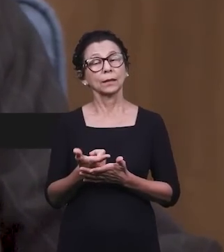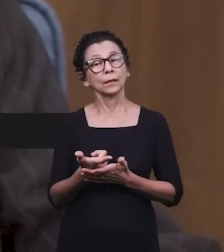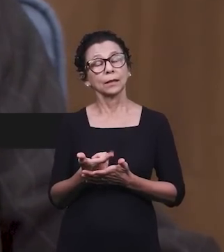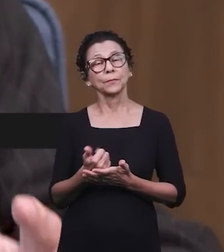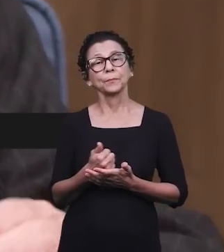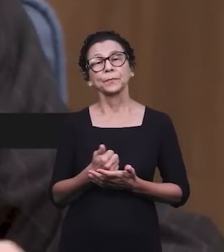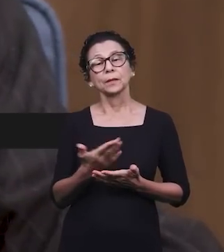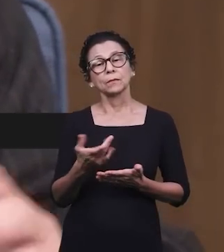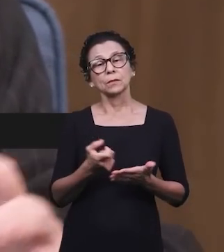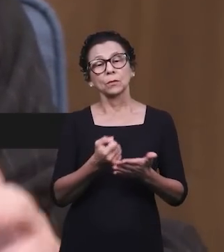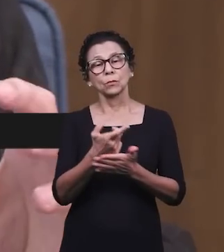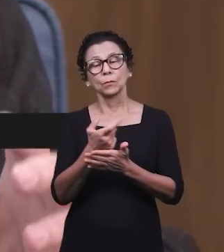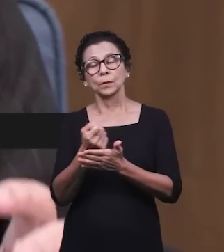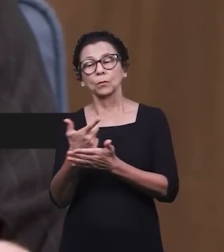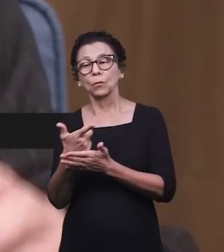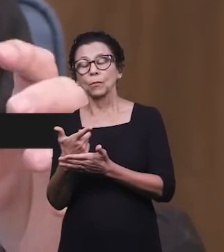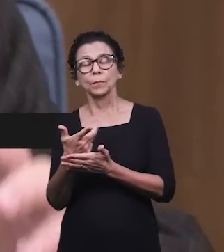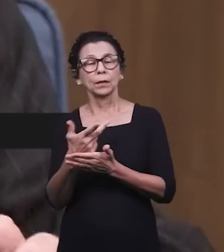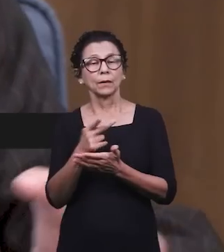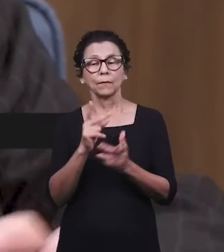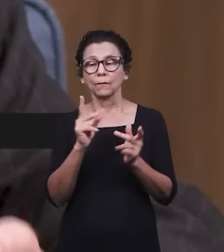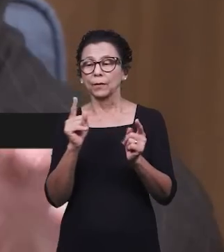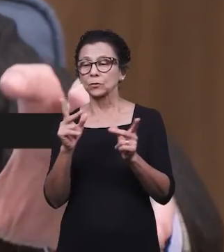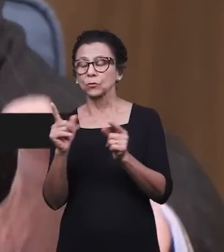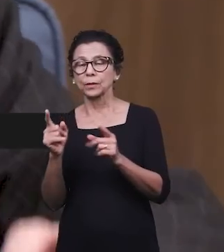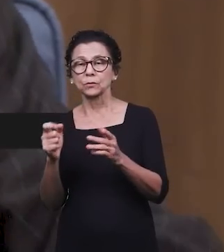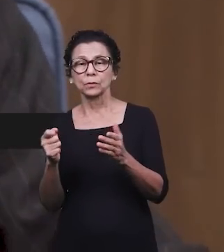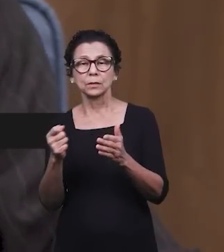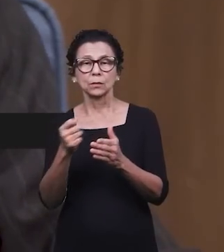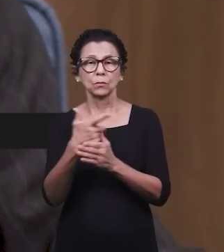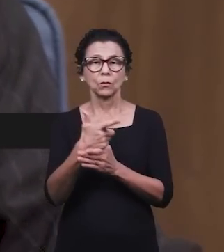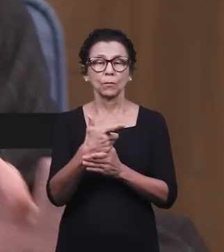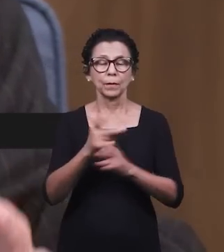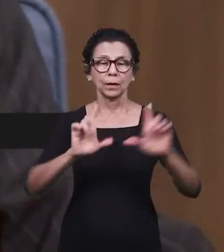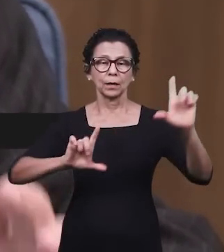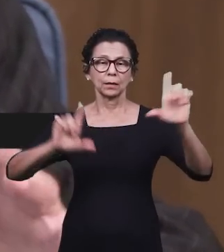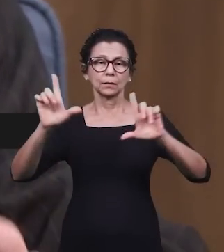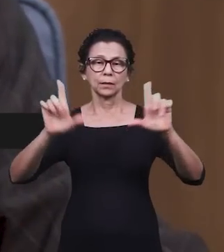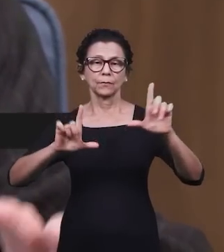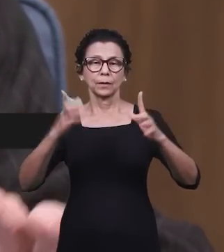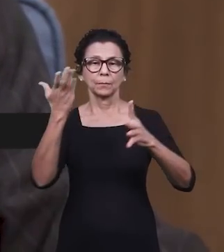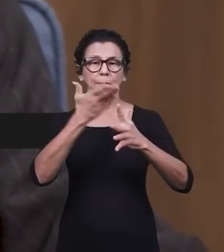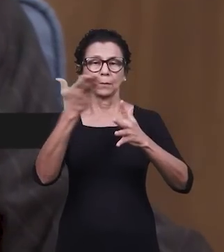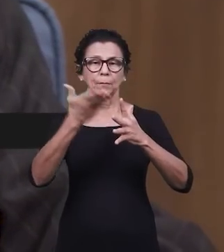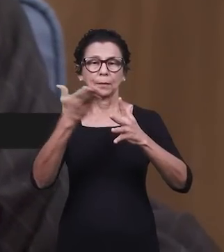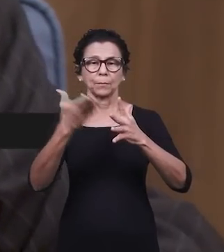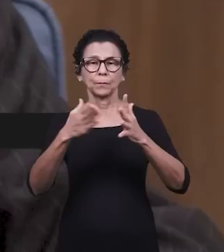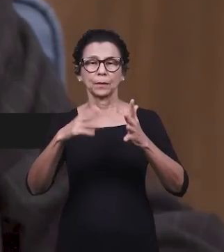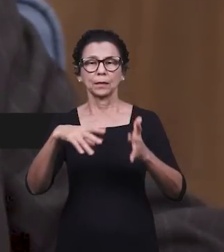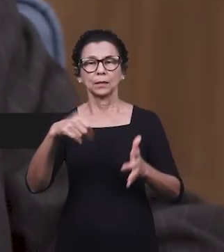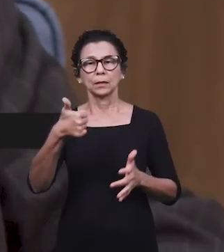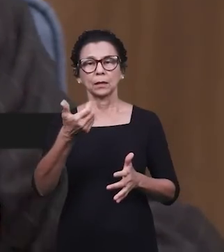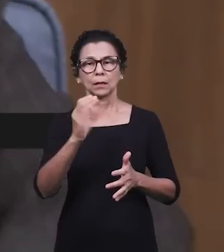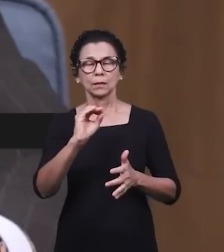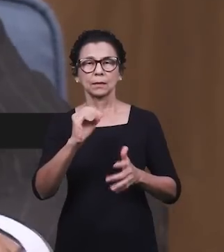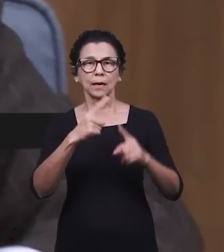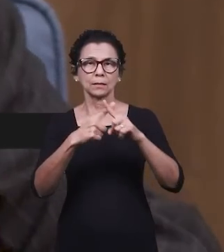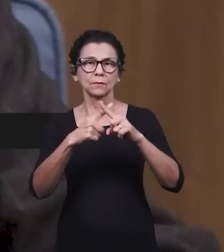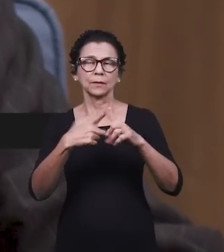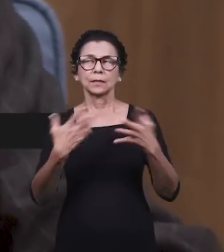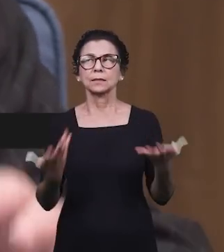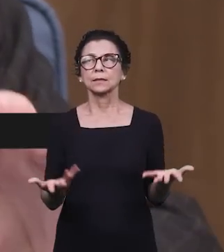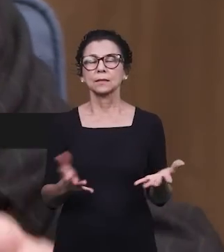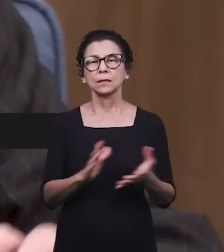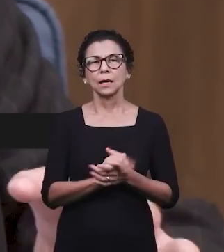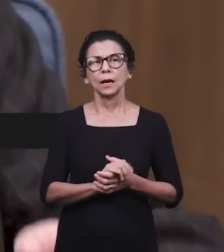né? Então a pessoa compra uma televisão em 10 vezes, aí daqui a pouco ela compra um aparelho de celular em 20